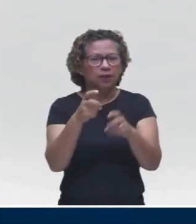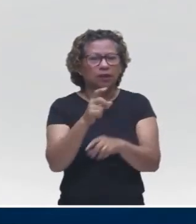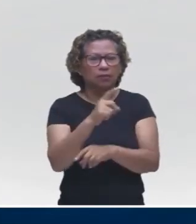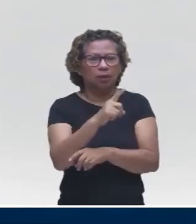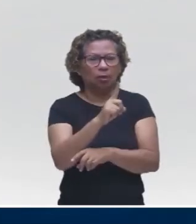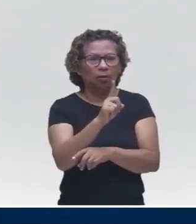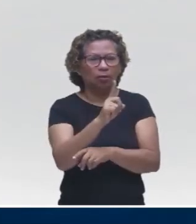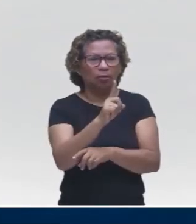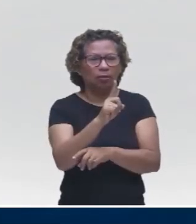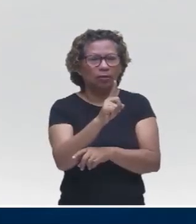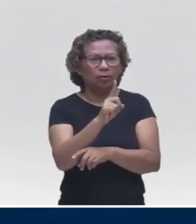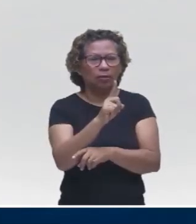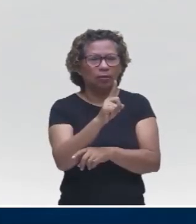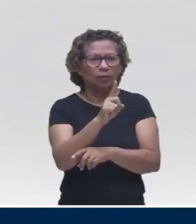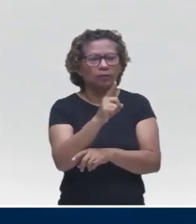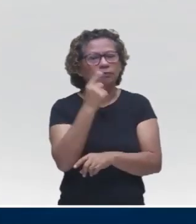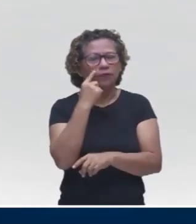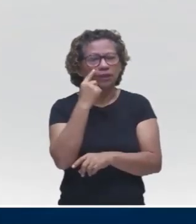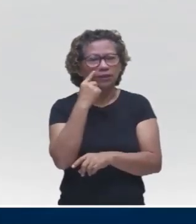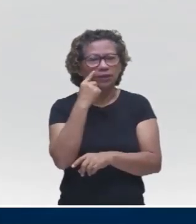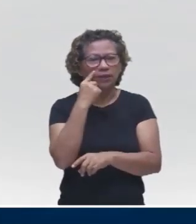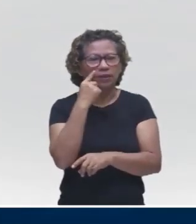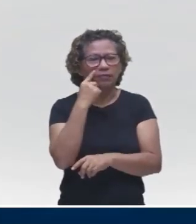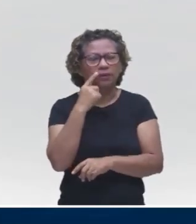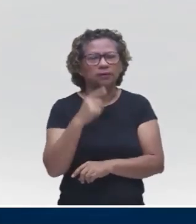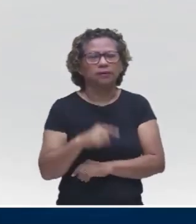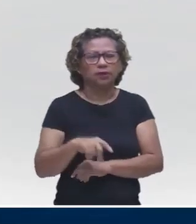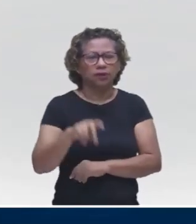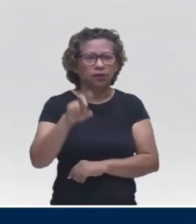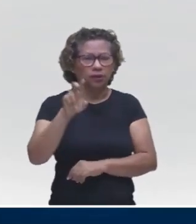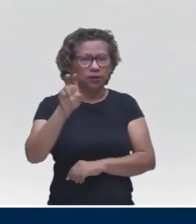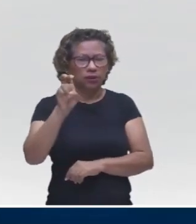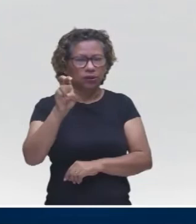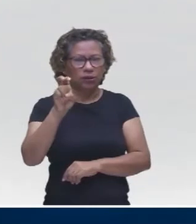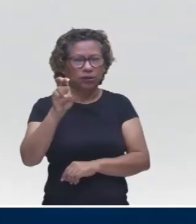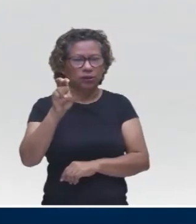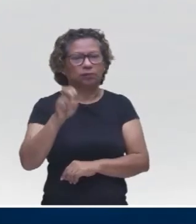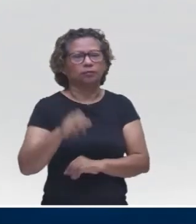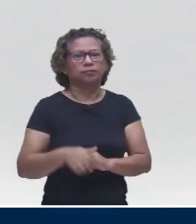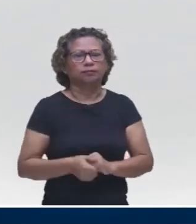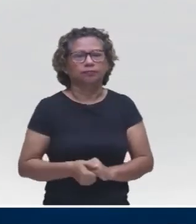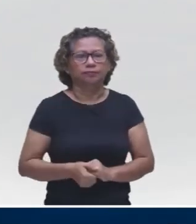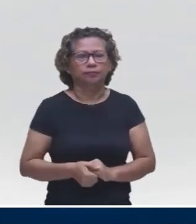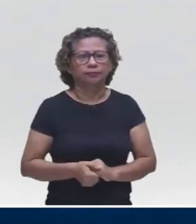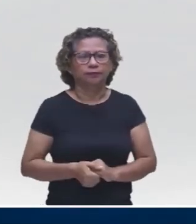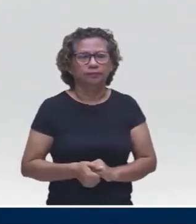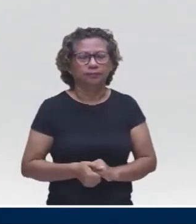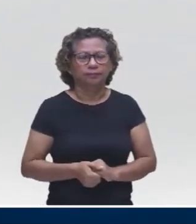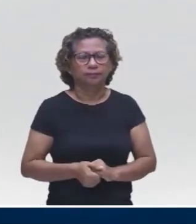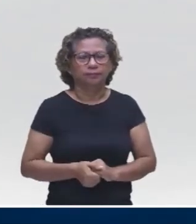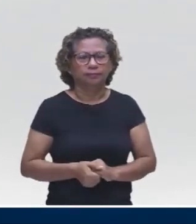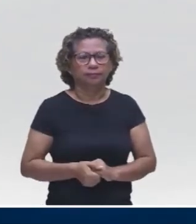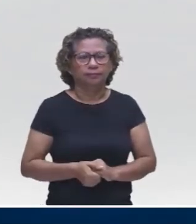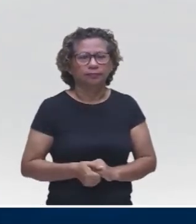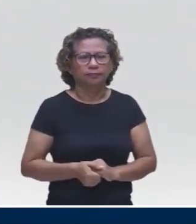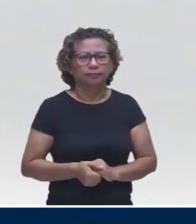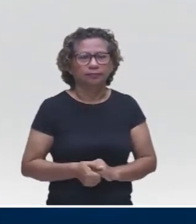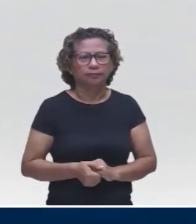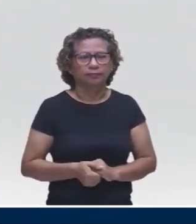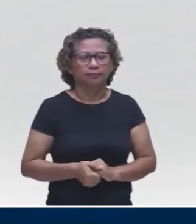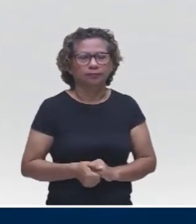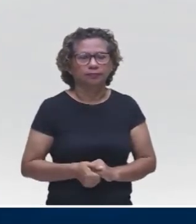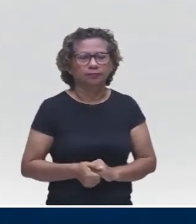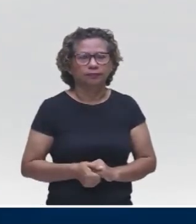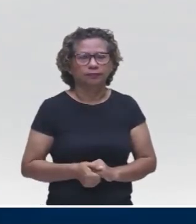Tá aqui, ó. Então, ó, a função é essa daqui, ó. F de x igual a menos 3x mais